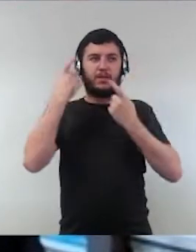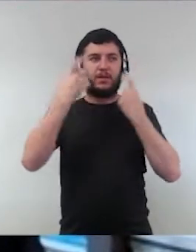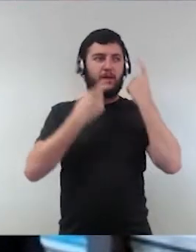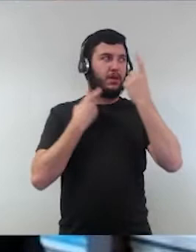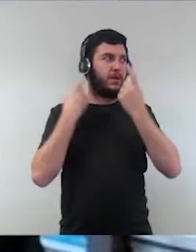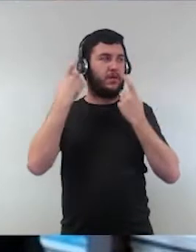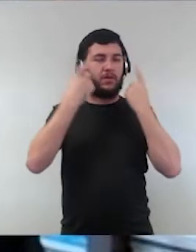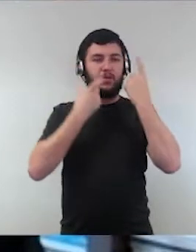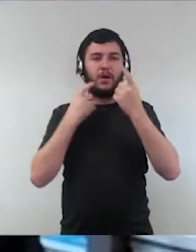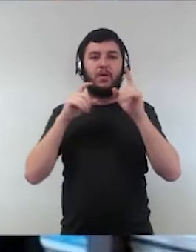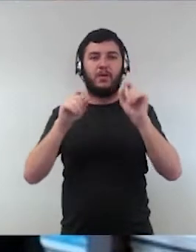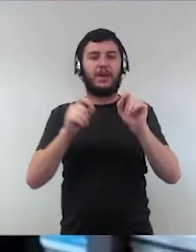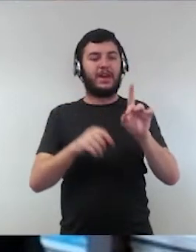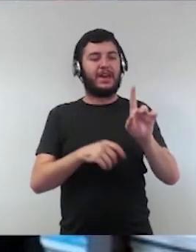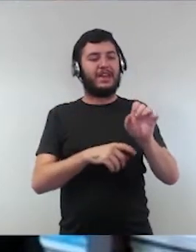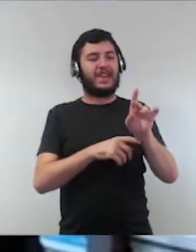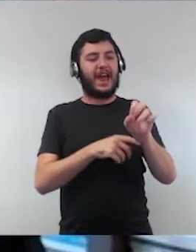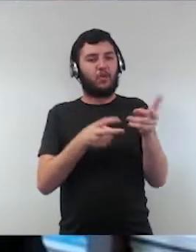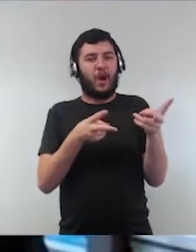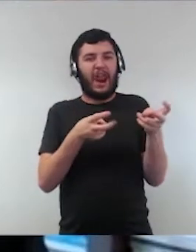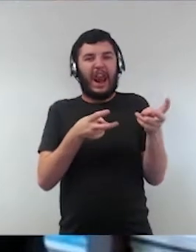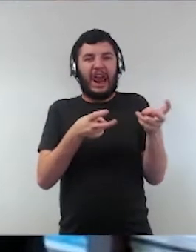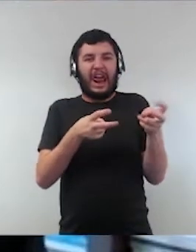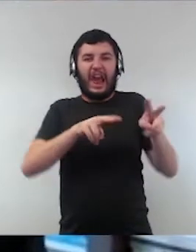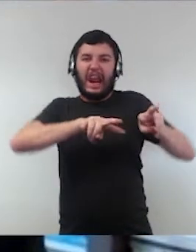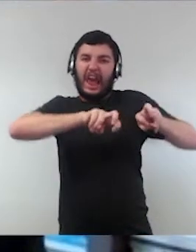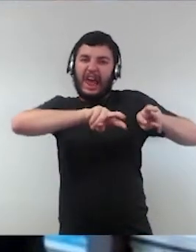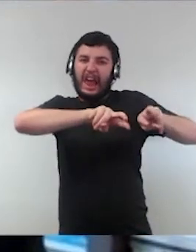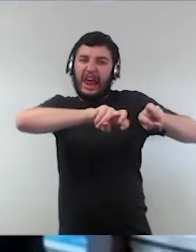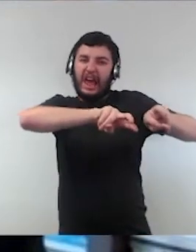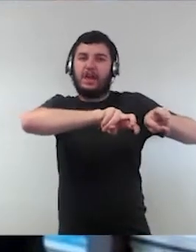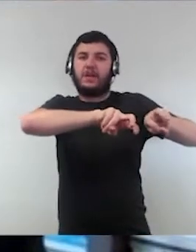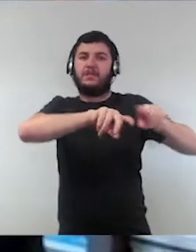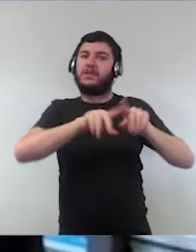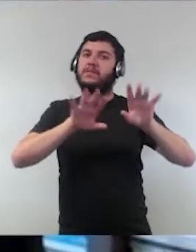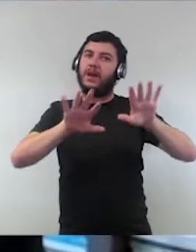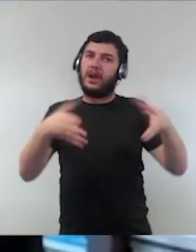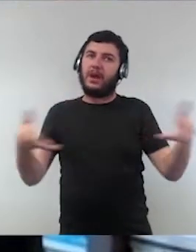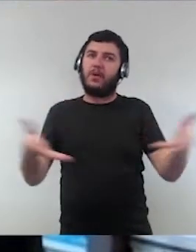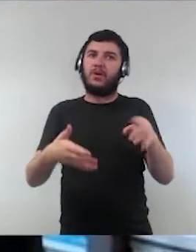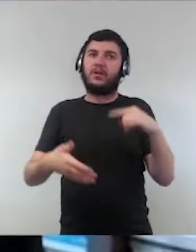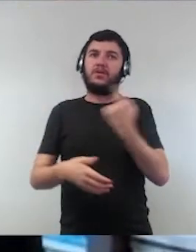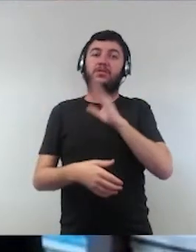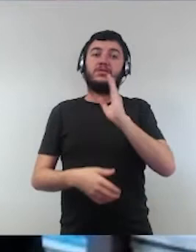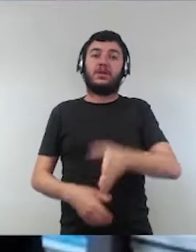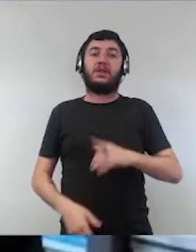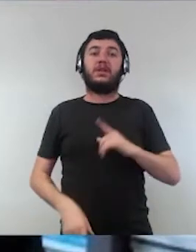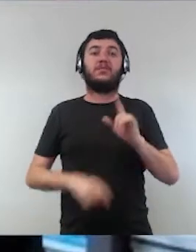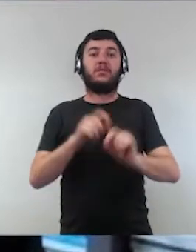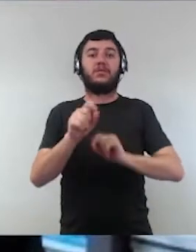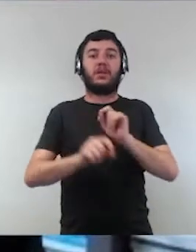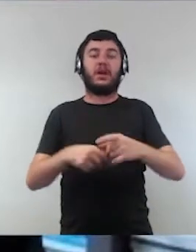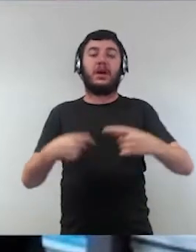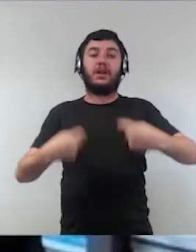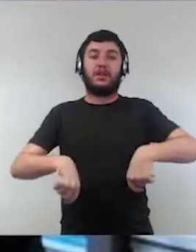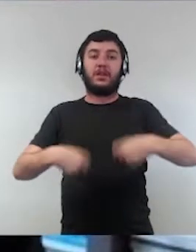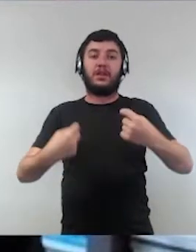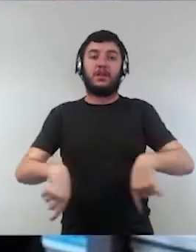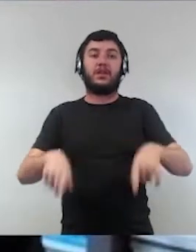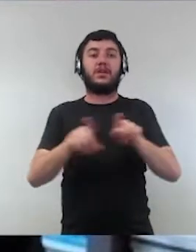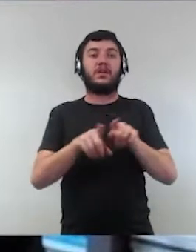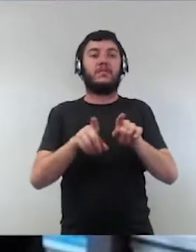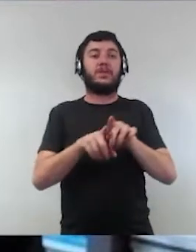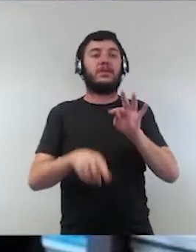a invasão do Estado, mas também temos presente a necessidade de tutela